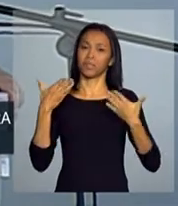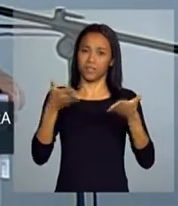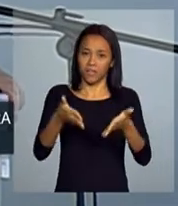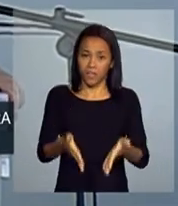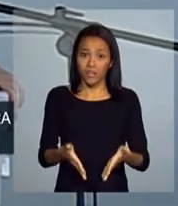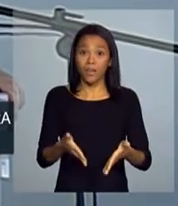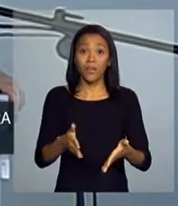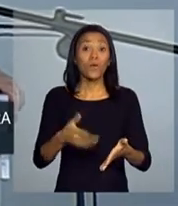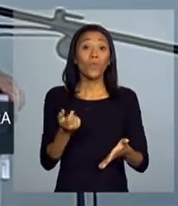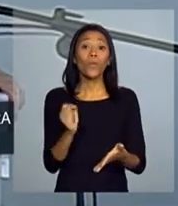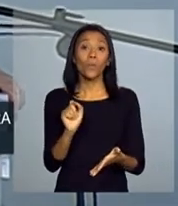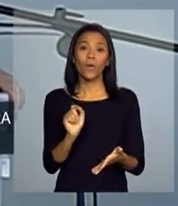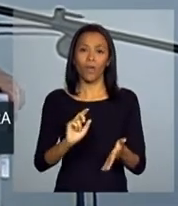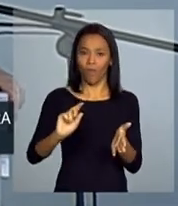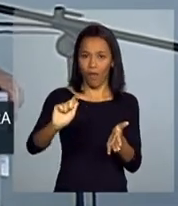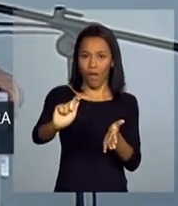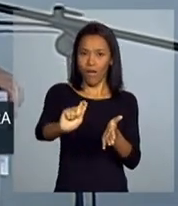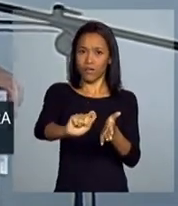a assinatura